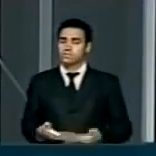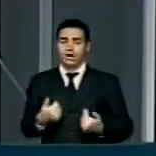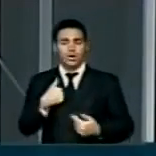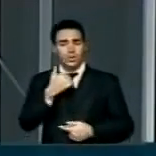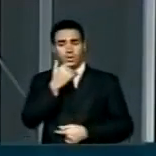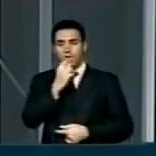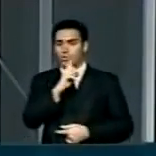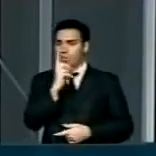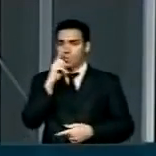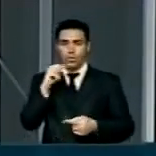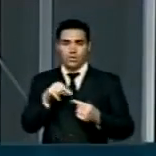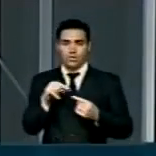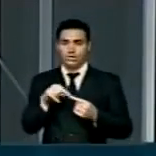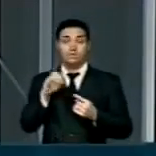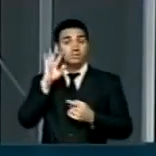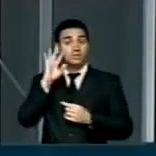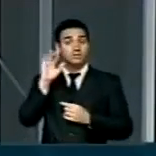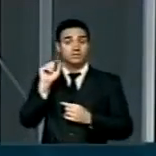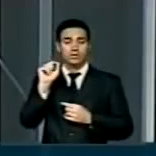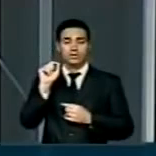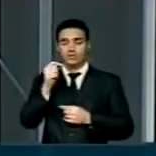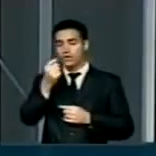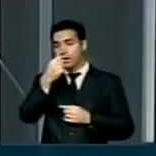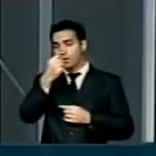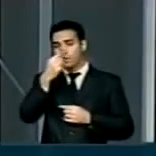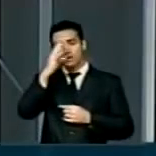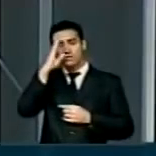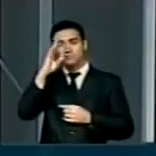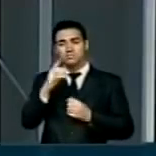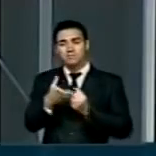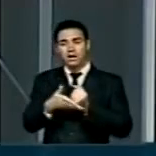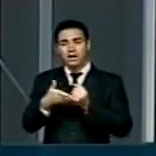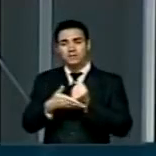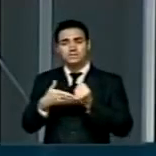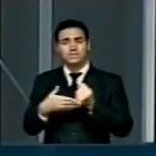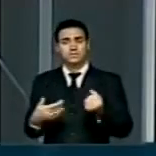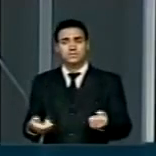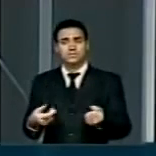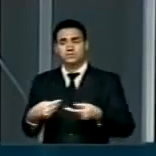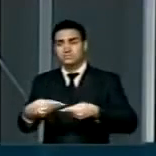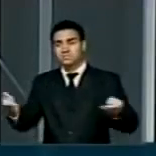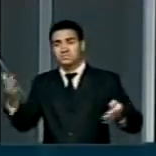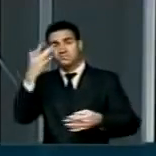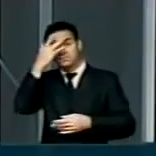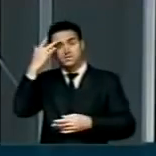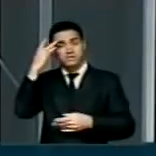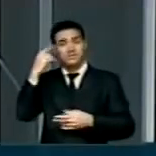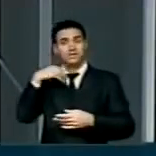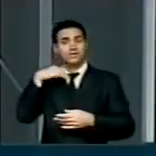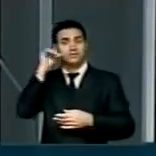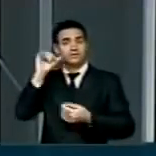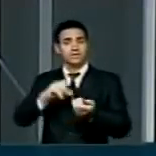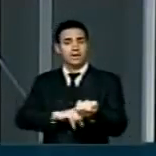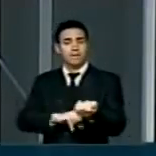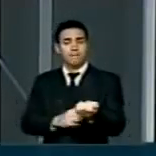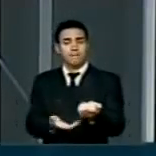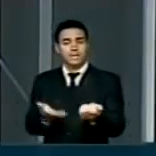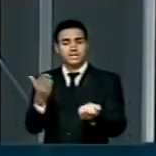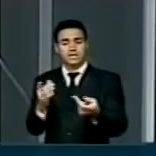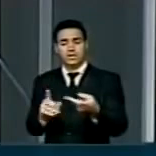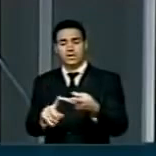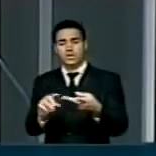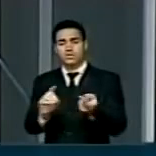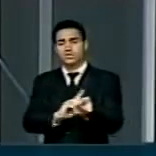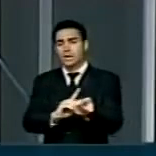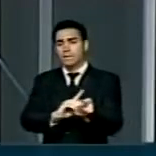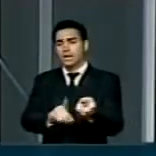discordo, principalmente naquele remédio de primeira necessidade, aqueles que é necessário contra pressão alta, contra diabetes,